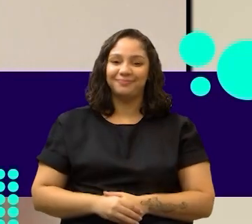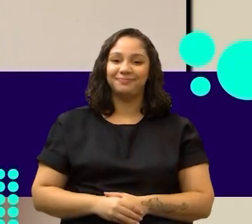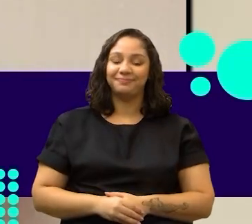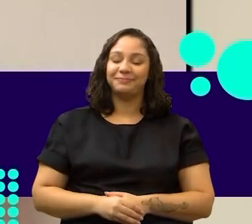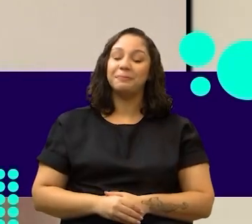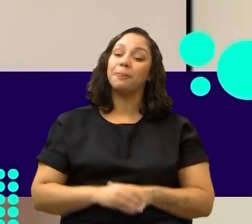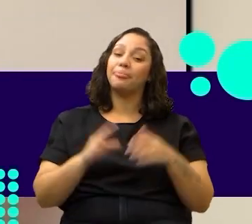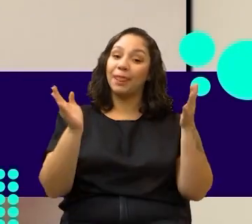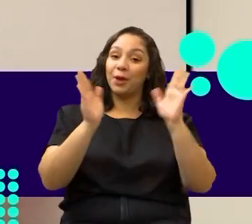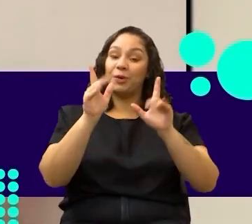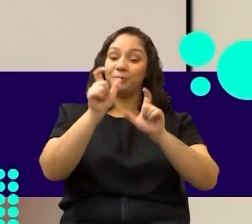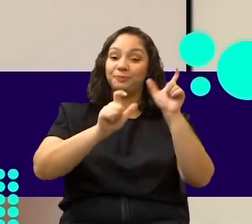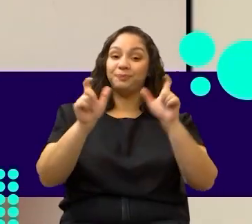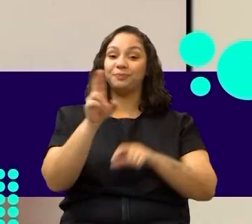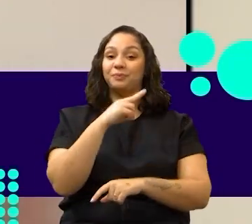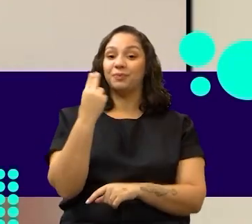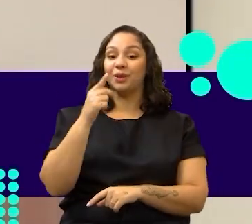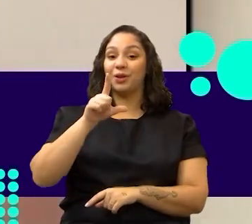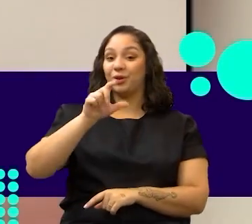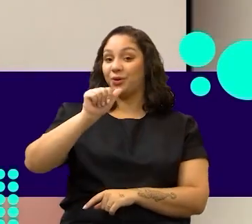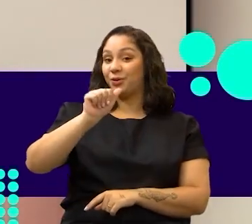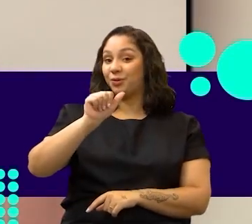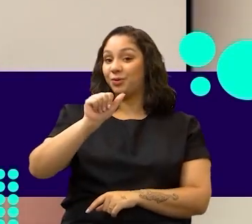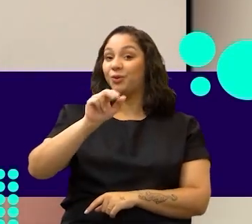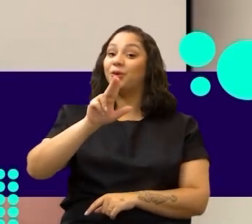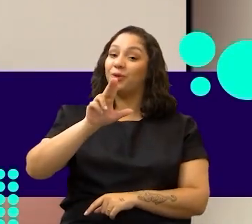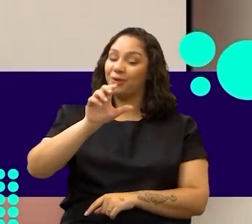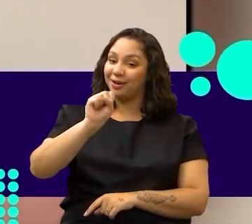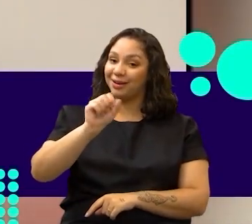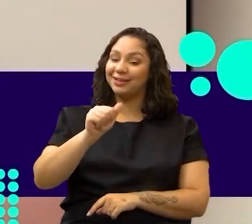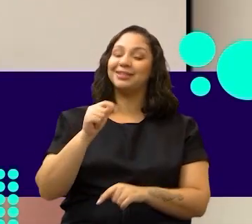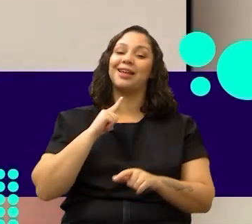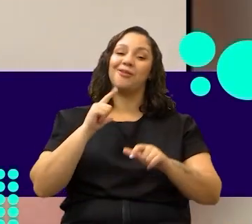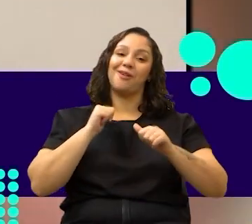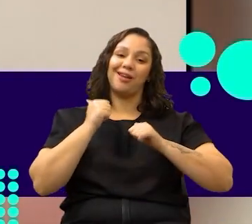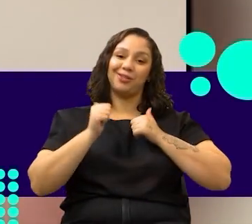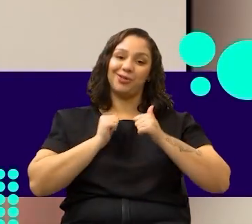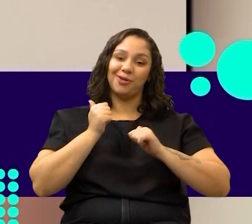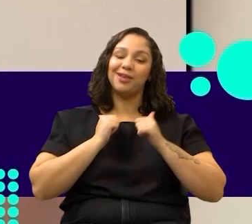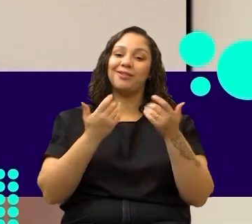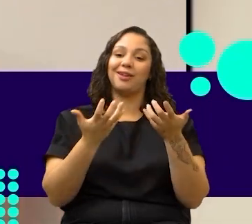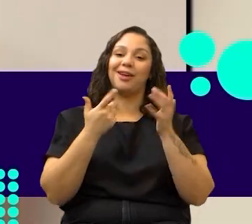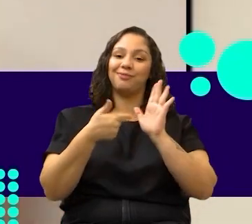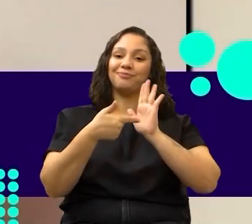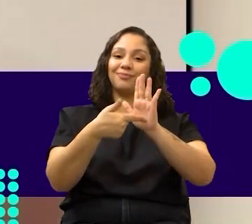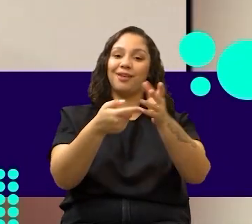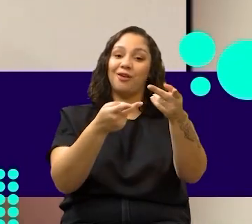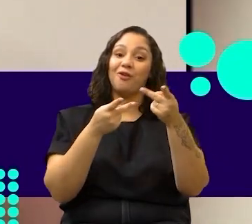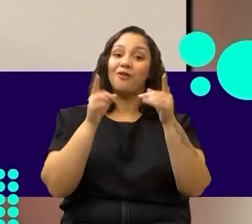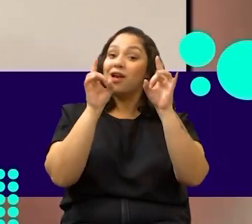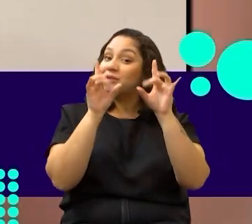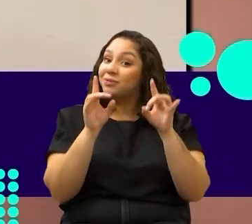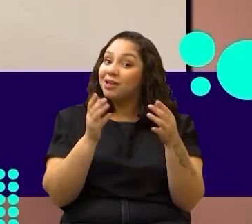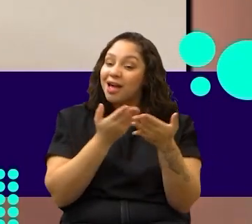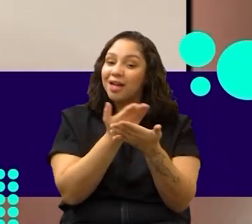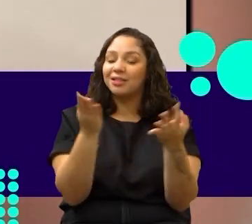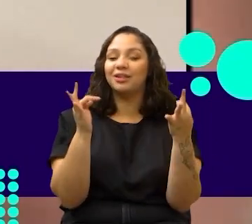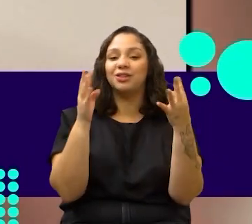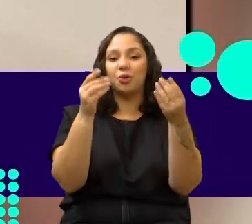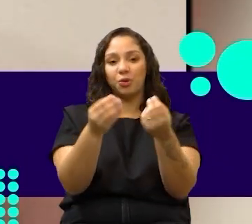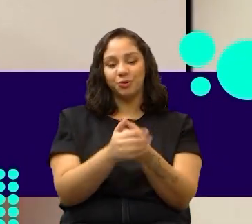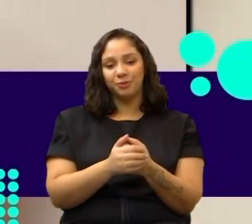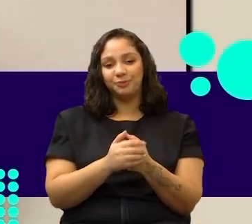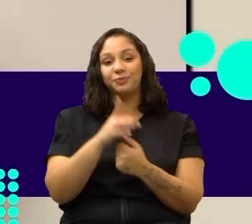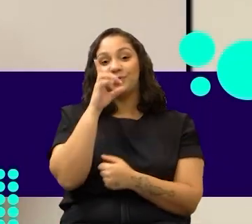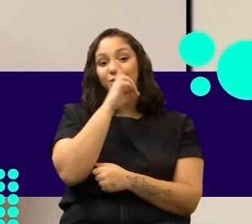Olá galera, aqui quem fala é o Lucas Mateus, ator da CIA de Teatro Espelho da Arte, e tô aqui para deixar um convite especial para todos